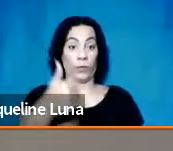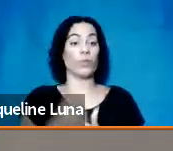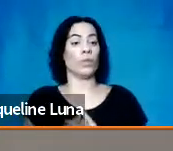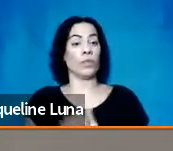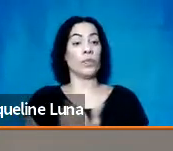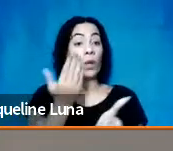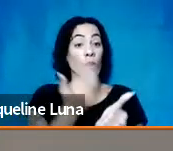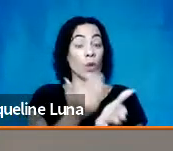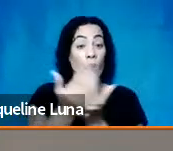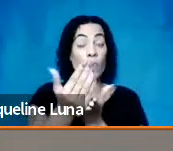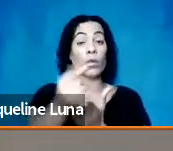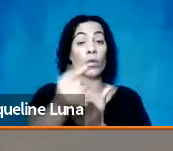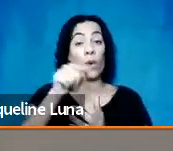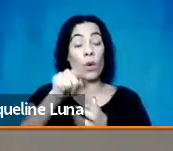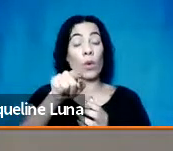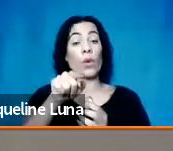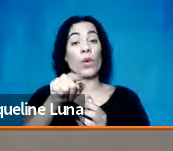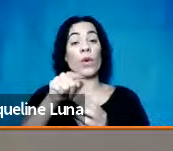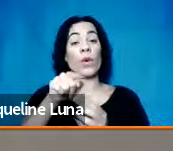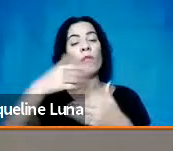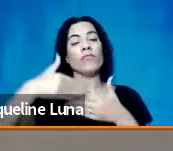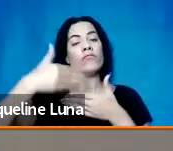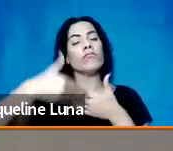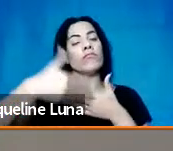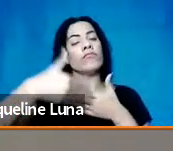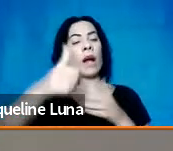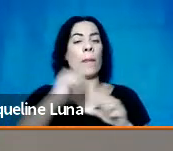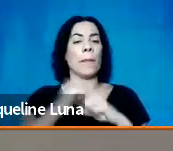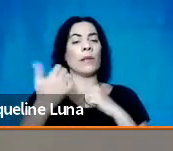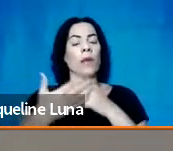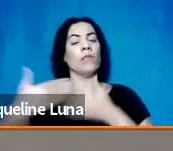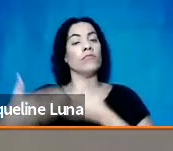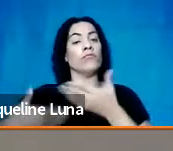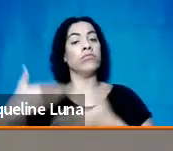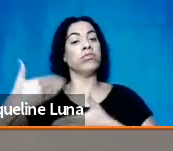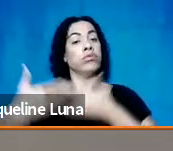Inicialmente, ao longo da pandemia,